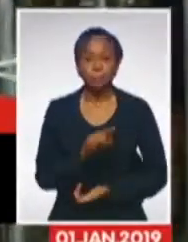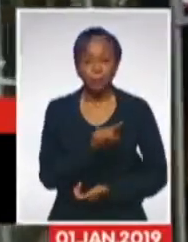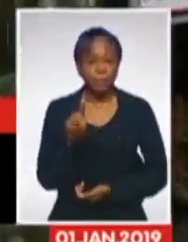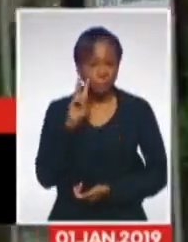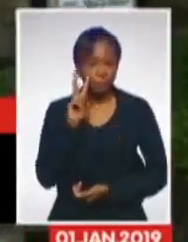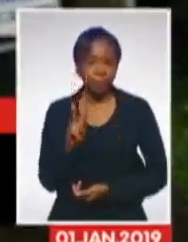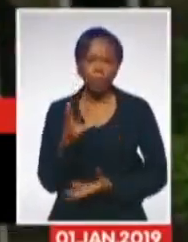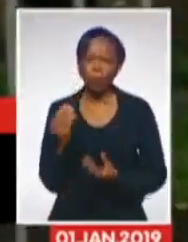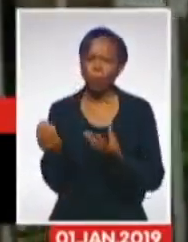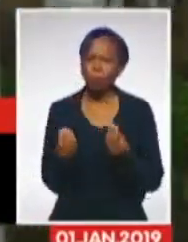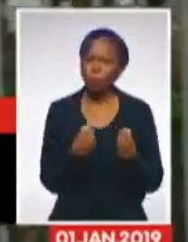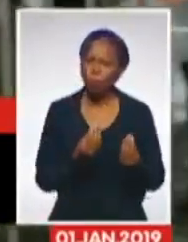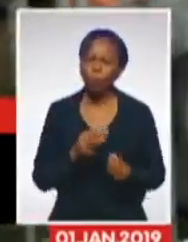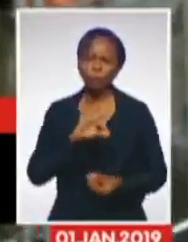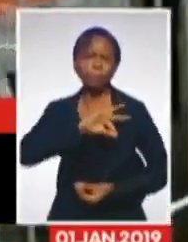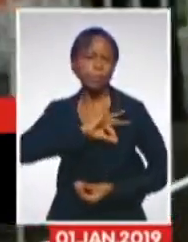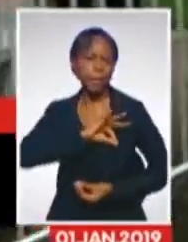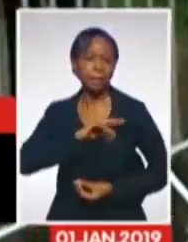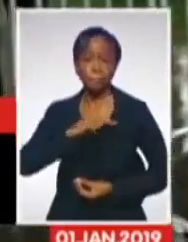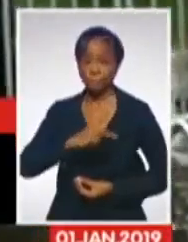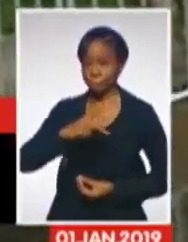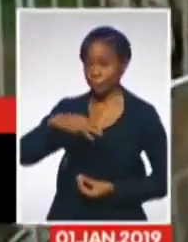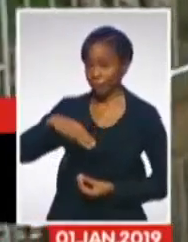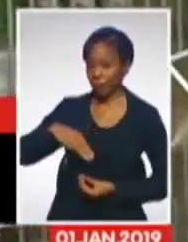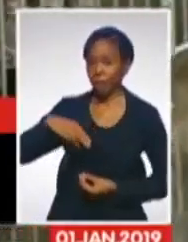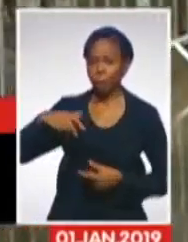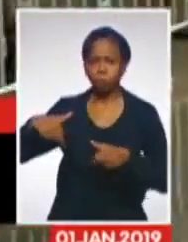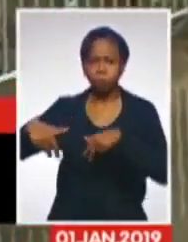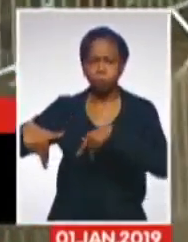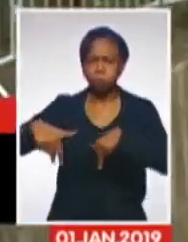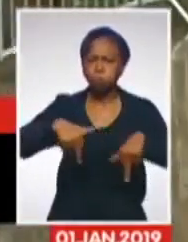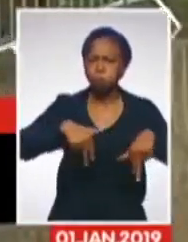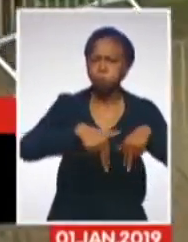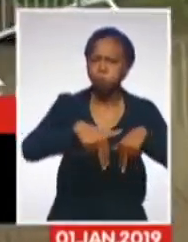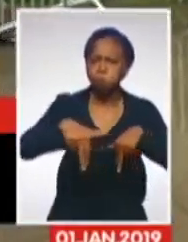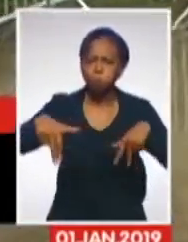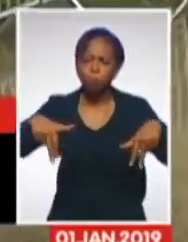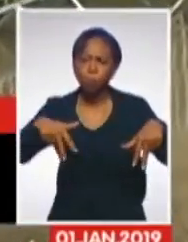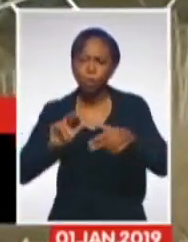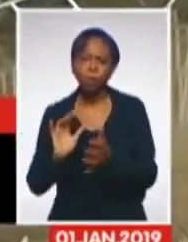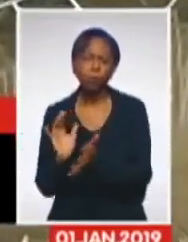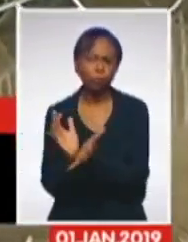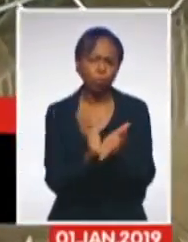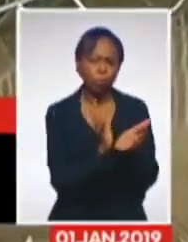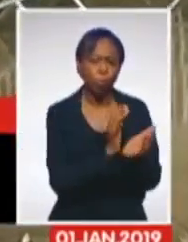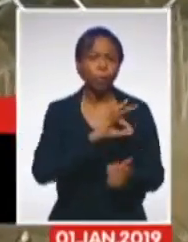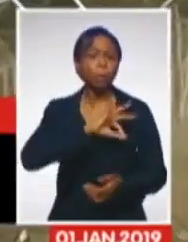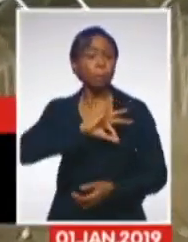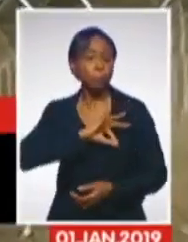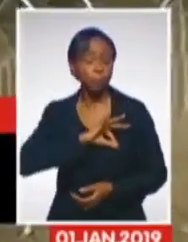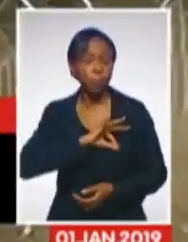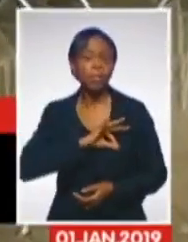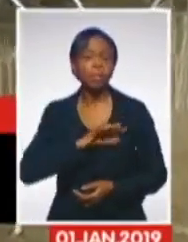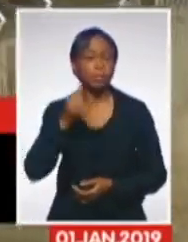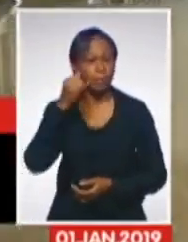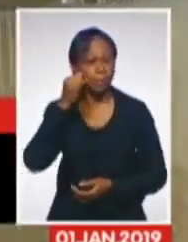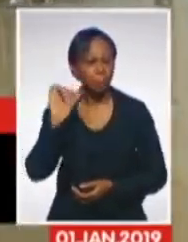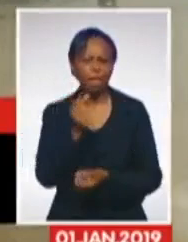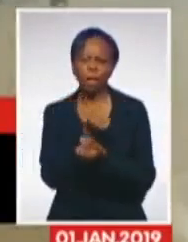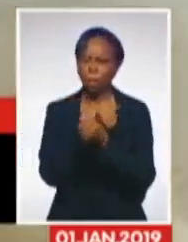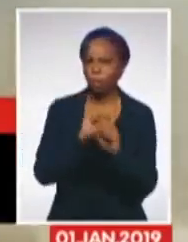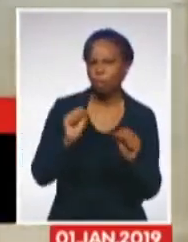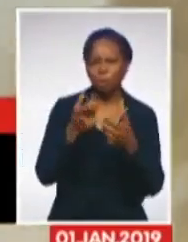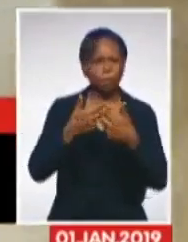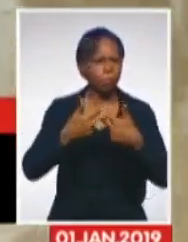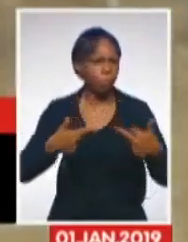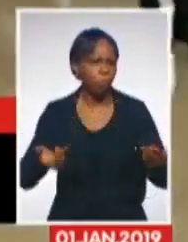muitos policiais militares que passam aqui ao lado, esquadrão antibomba, o pessoal do BOPE, a Polícia